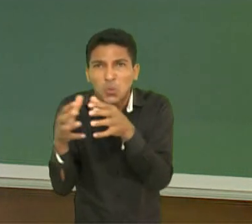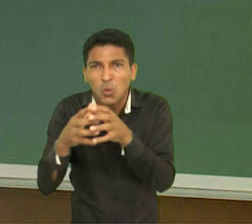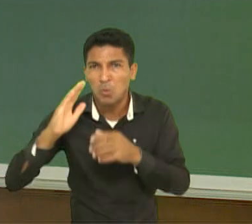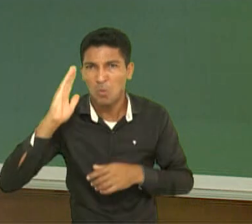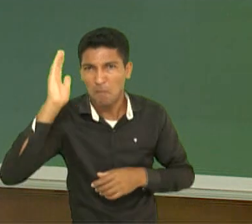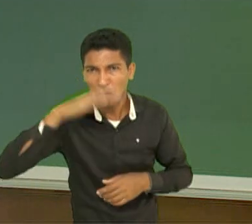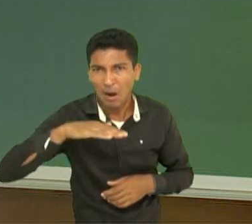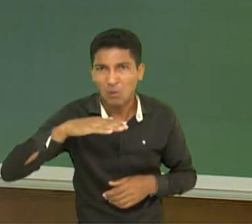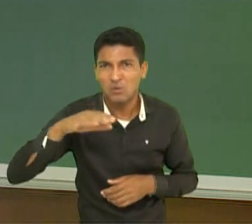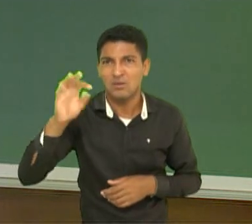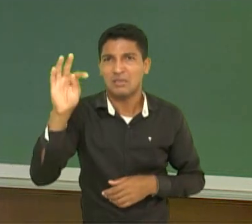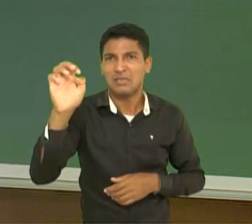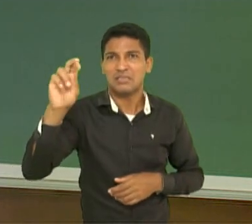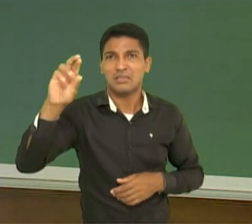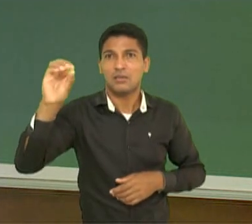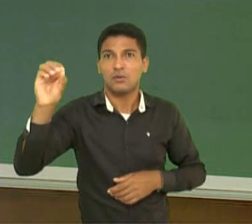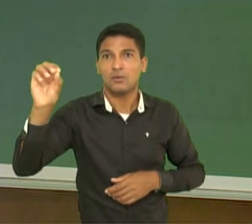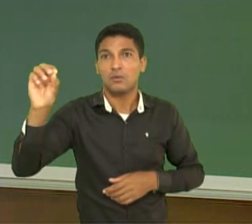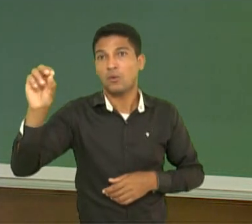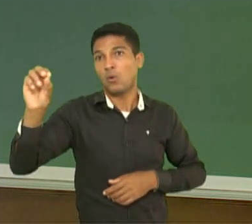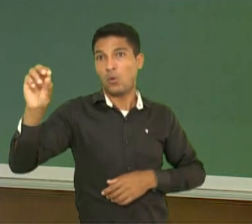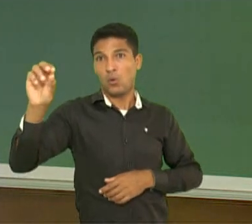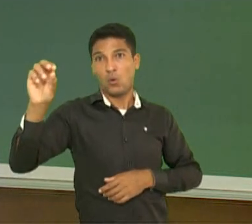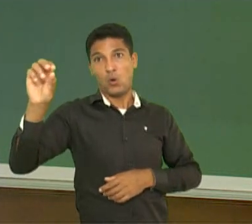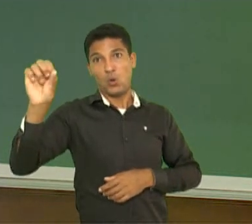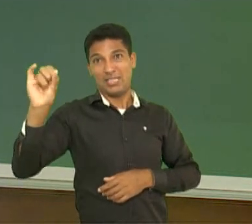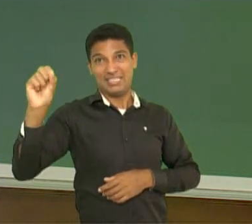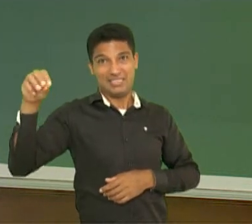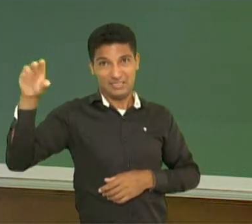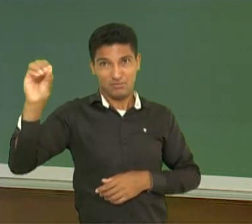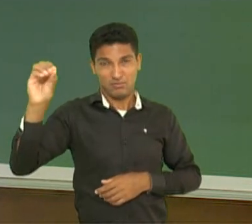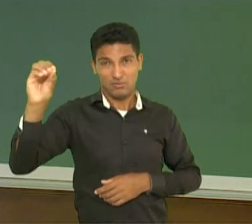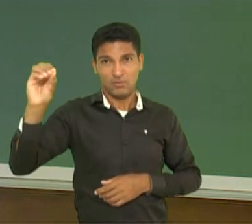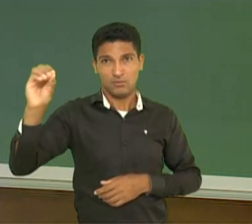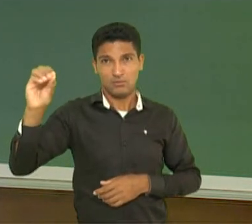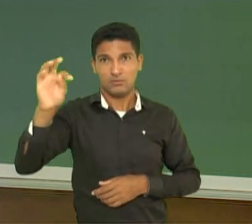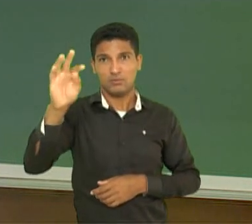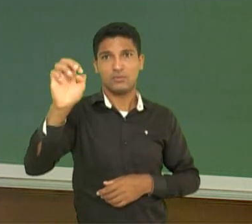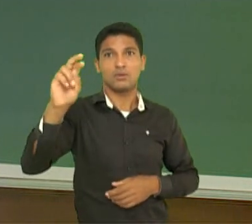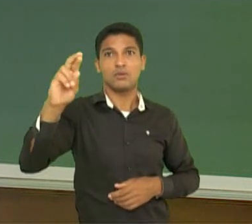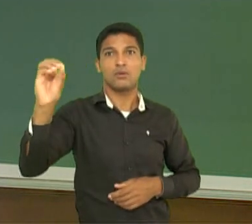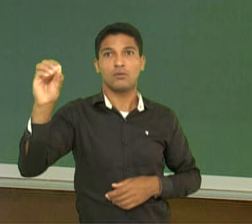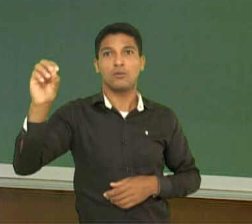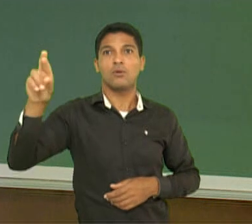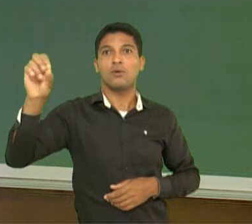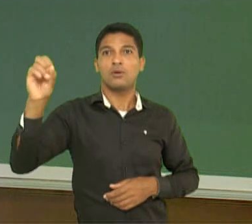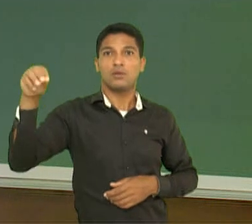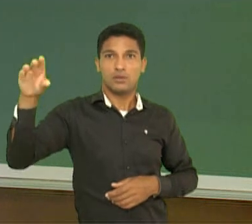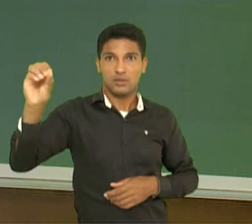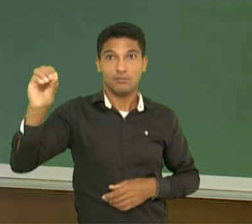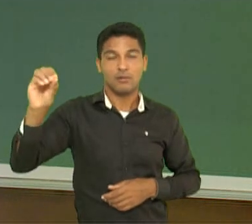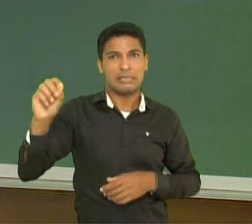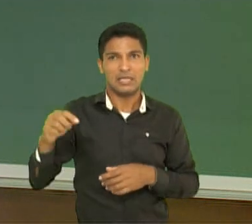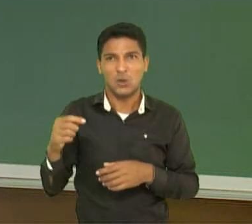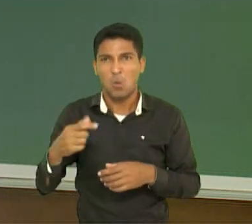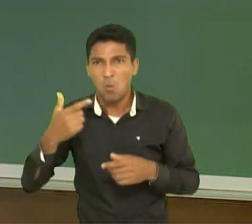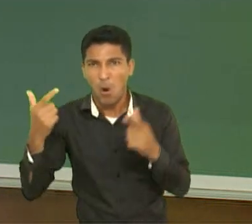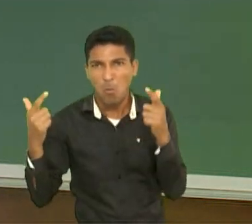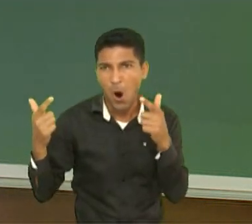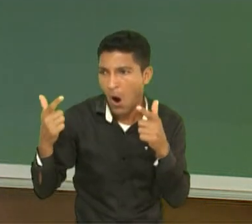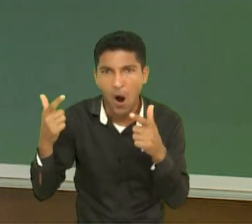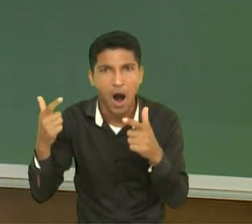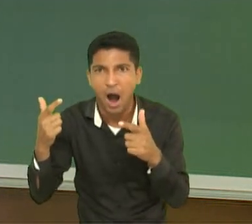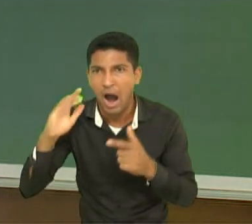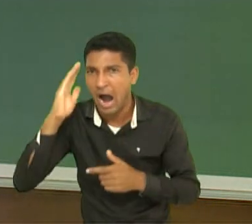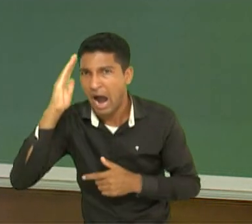tráfico de drogas, terrorismo, ampliando ações e interferindo no cotidiano das pessoas. Violência é mais um